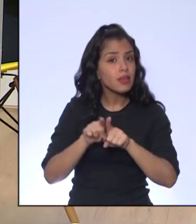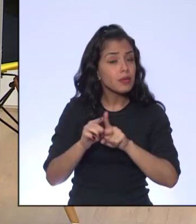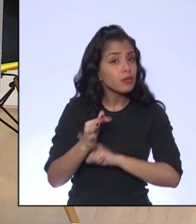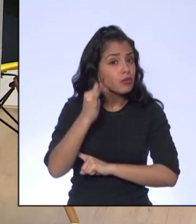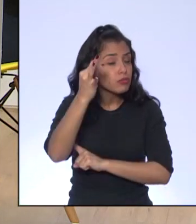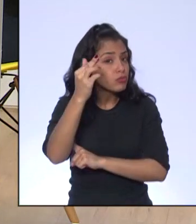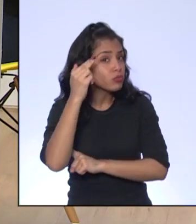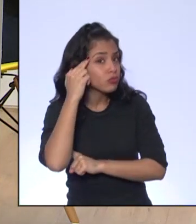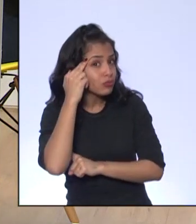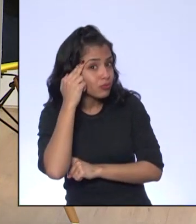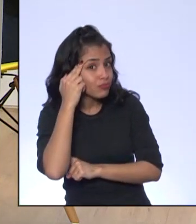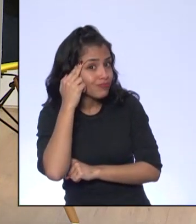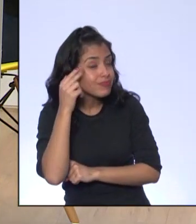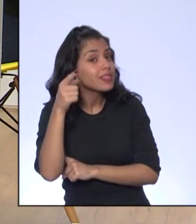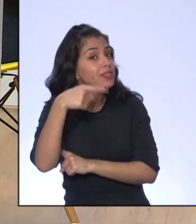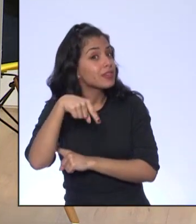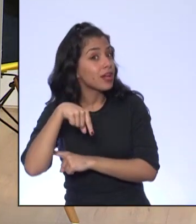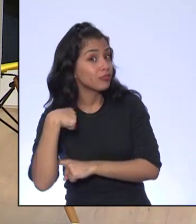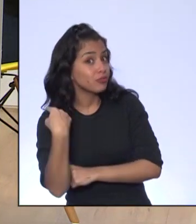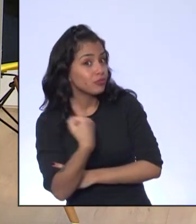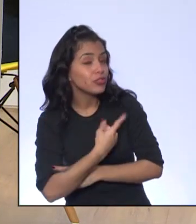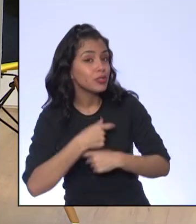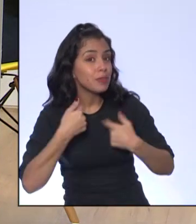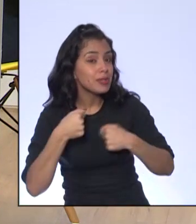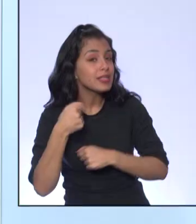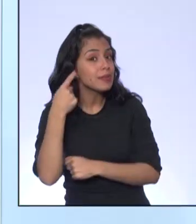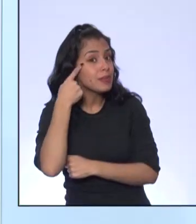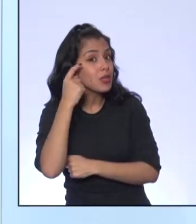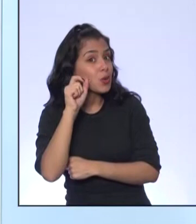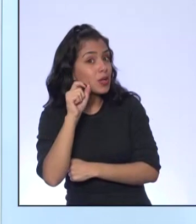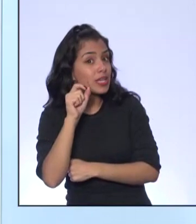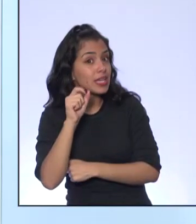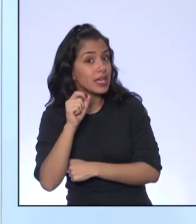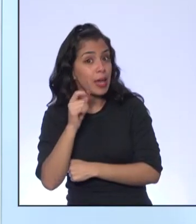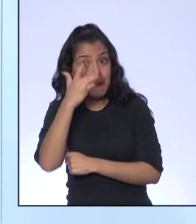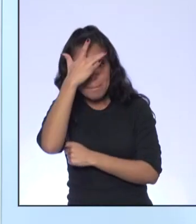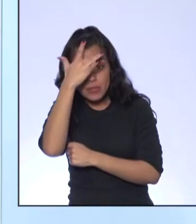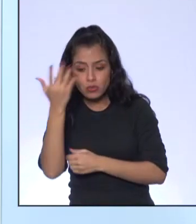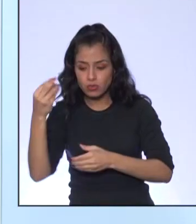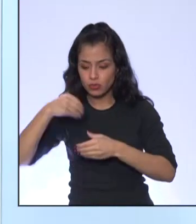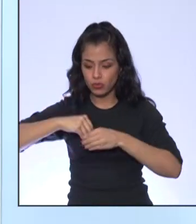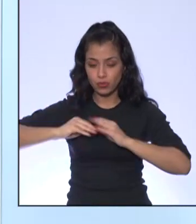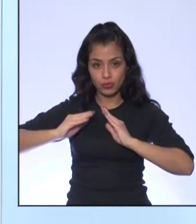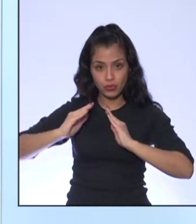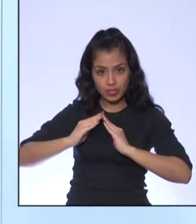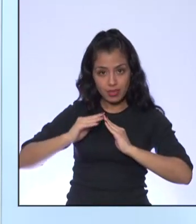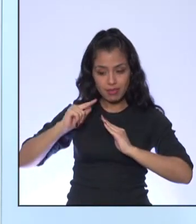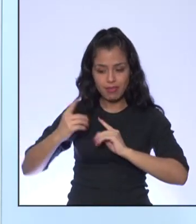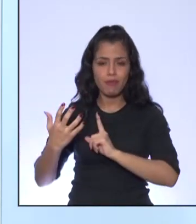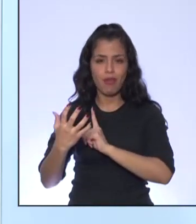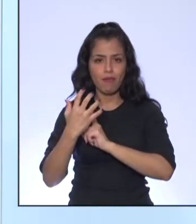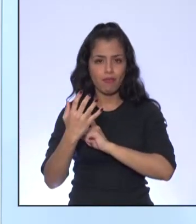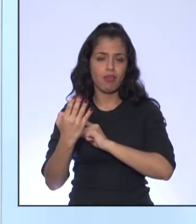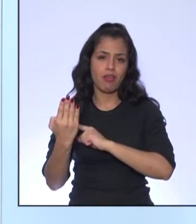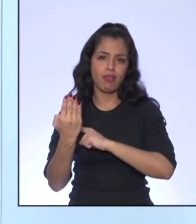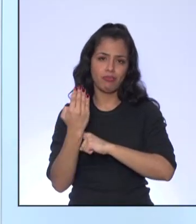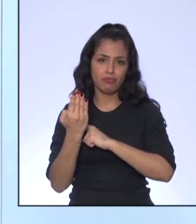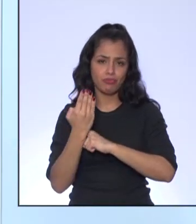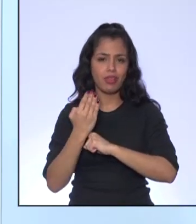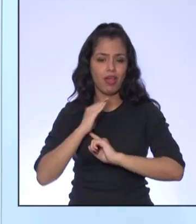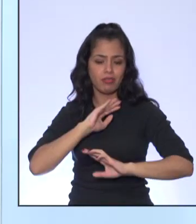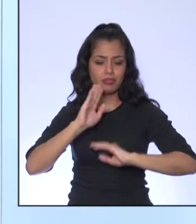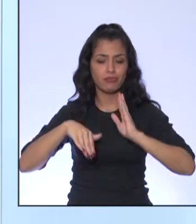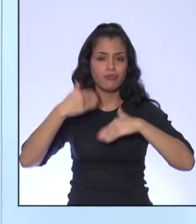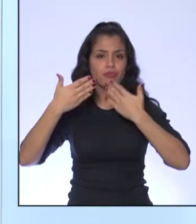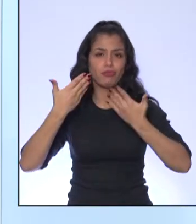momento, são com elas que nós temos que contar. São essas pessoas que vão nos ajudar nesse momento a desenvolver os nossos